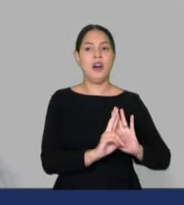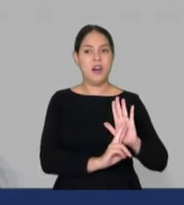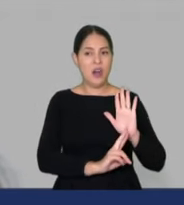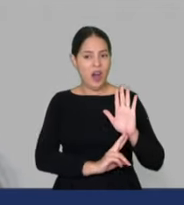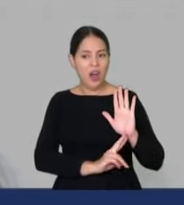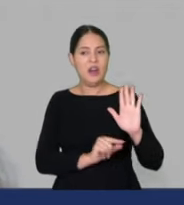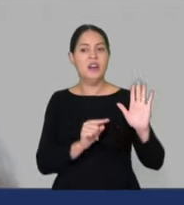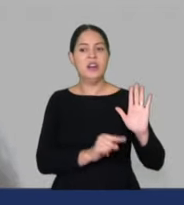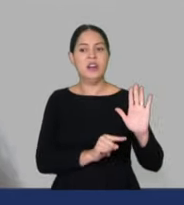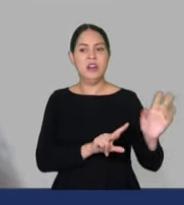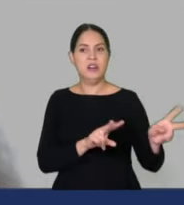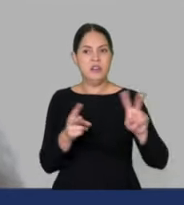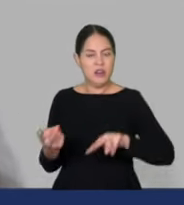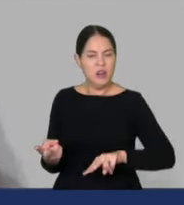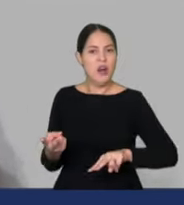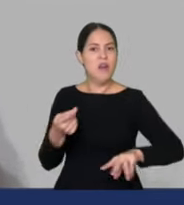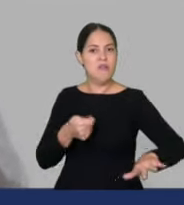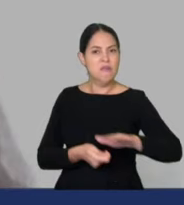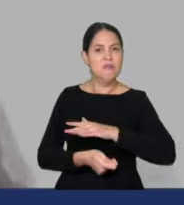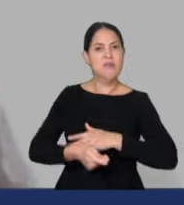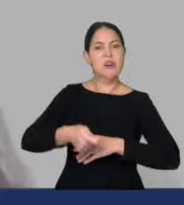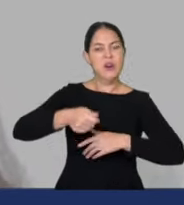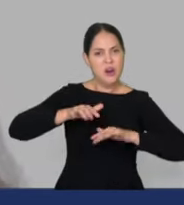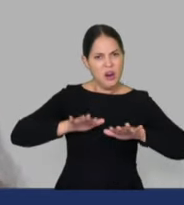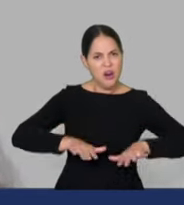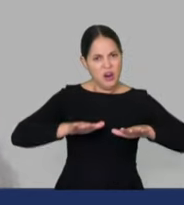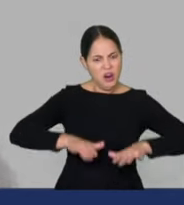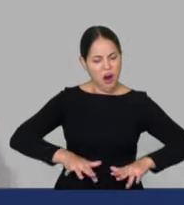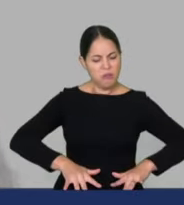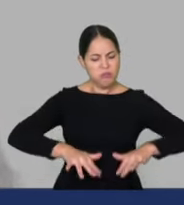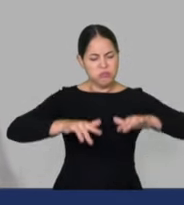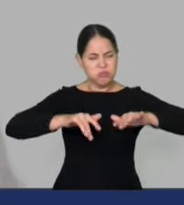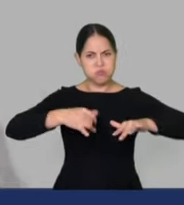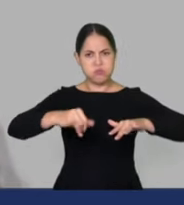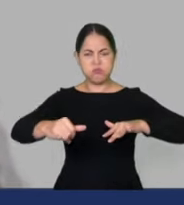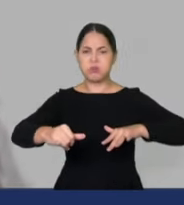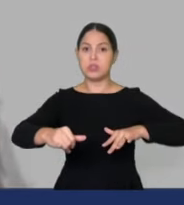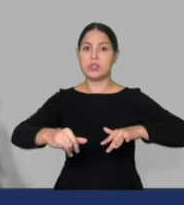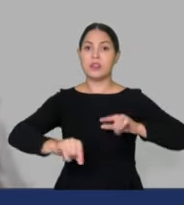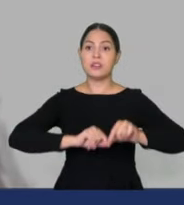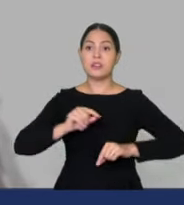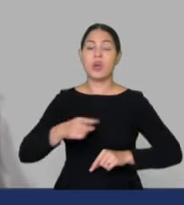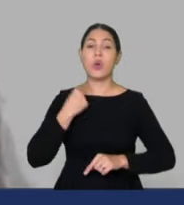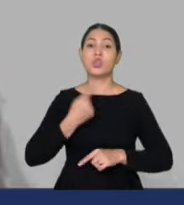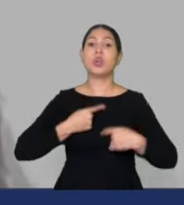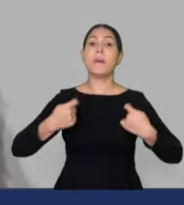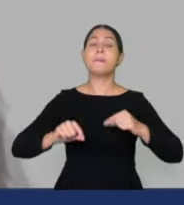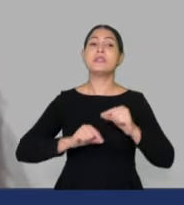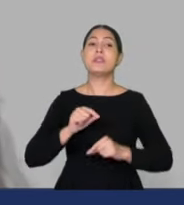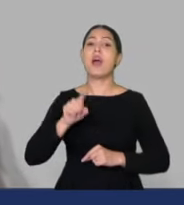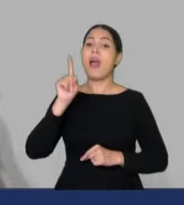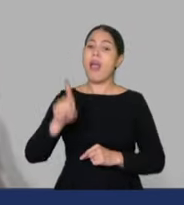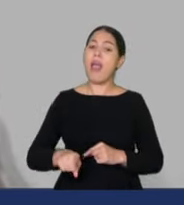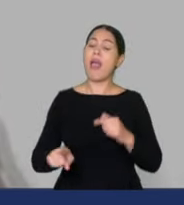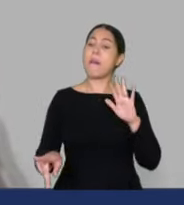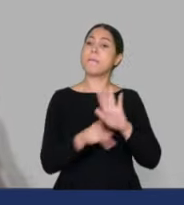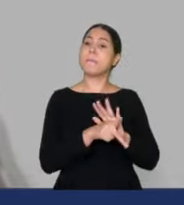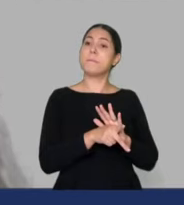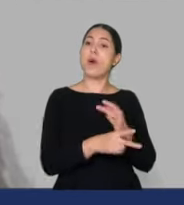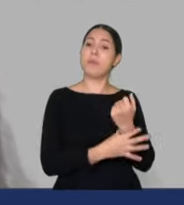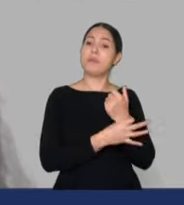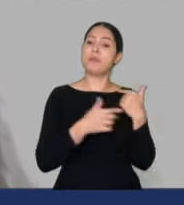reservatório. Então é preciso que, além de projeto de política energética, a gente se guarde as dotações necessárias para implementá-las.